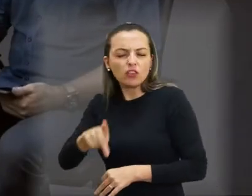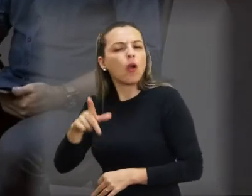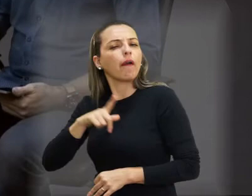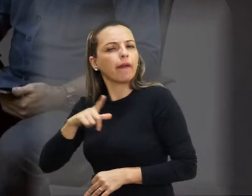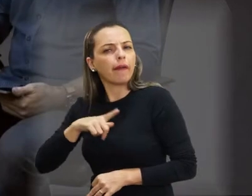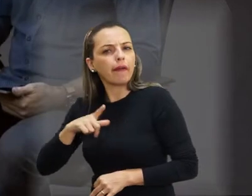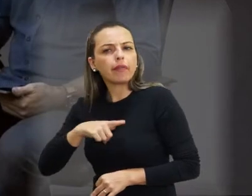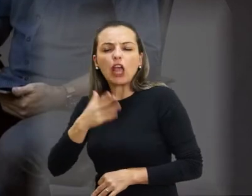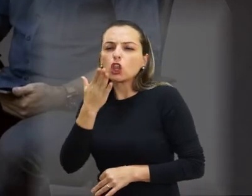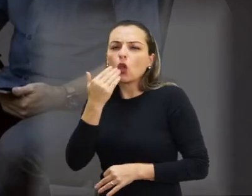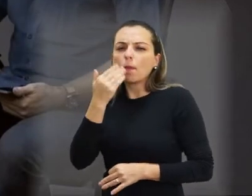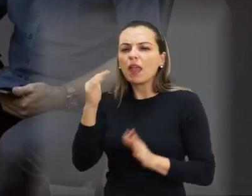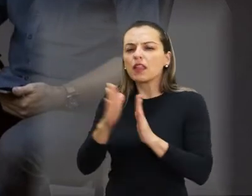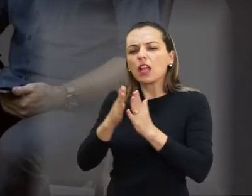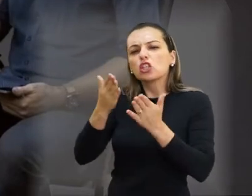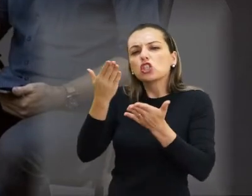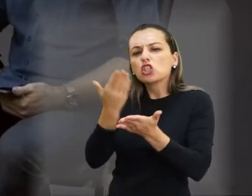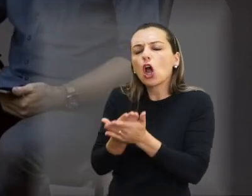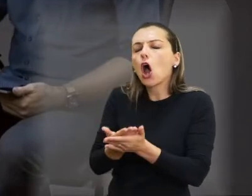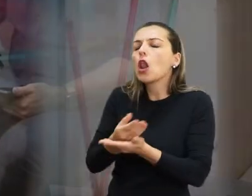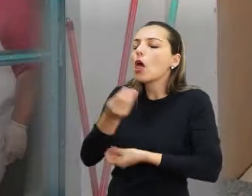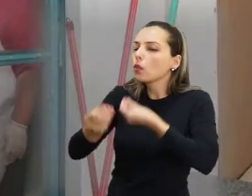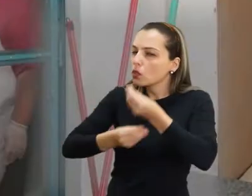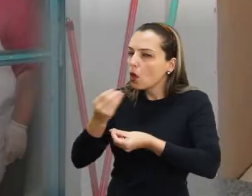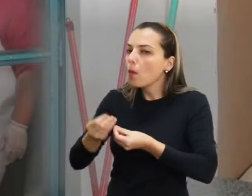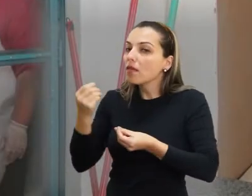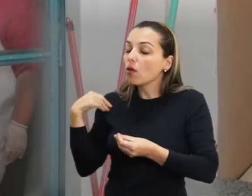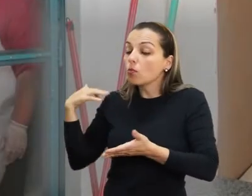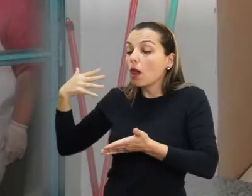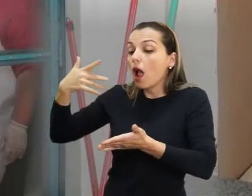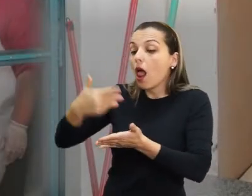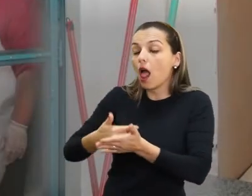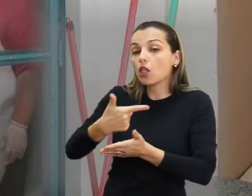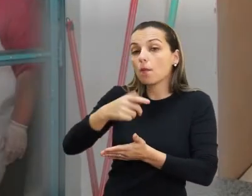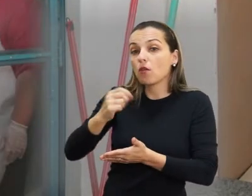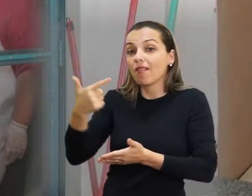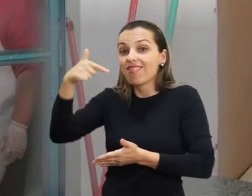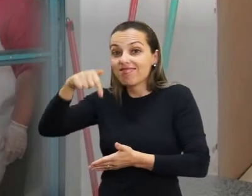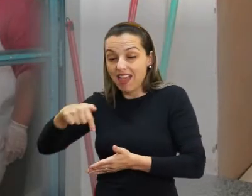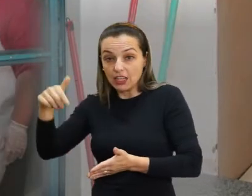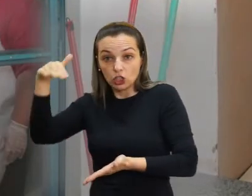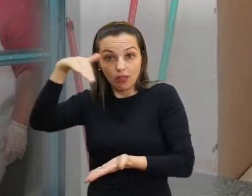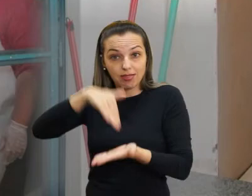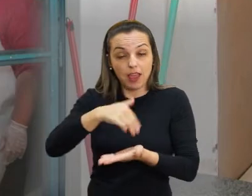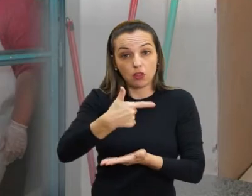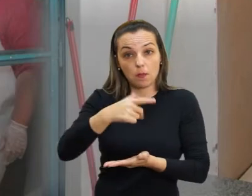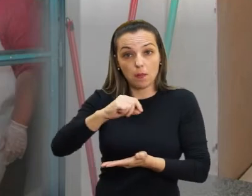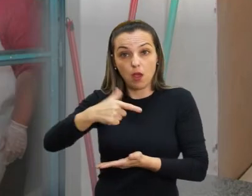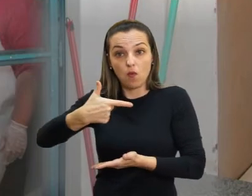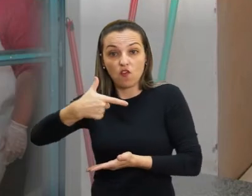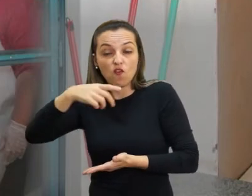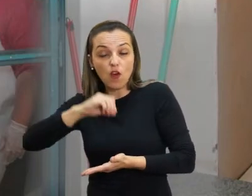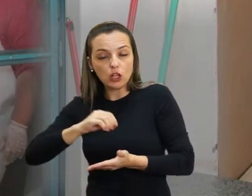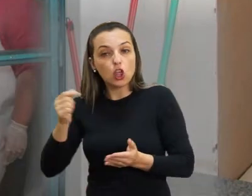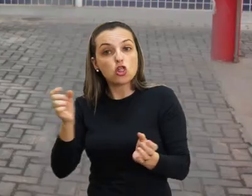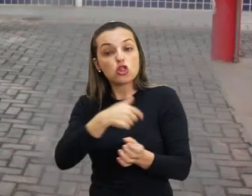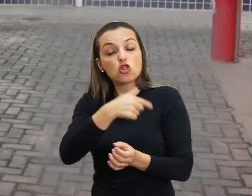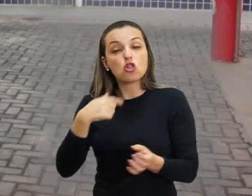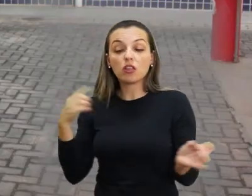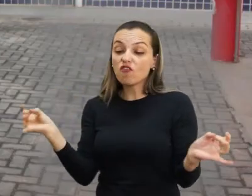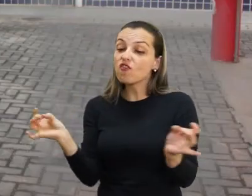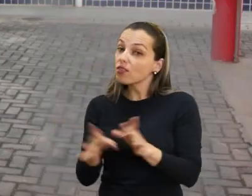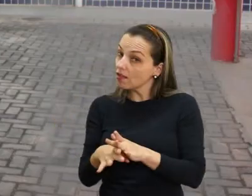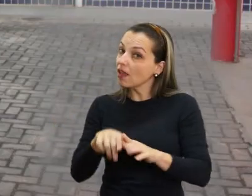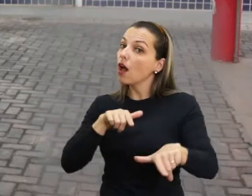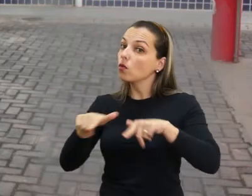da merenda, tudo. Então, assim, desde 2017 até agora, em 2020, nós queremos acabar o mandato, né, indo